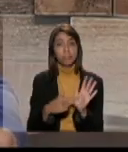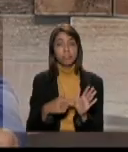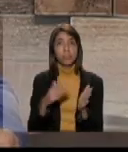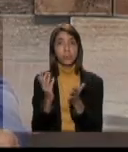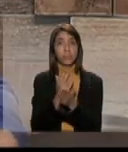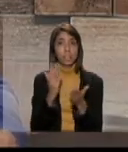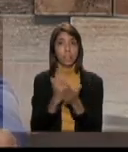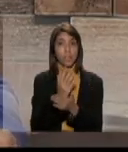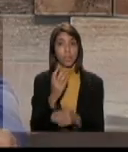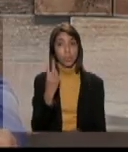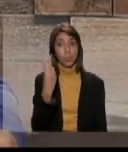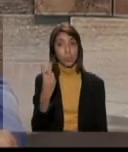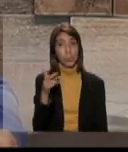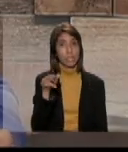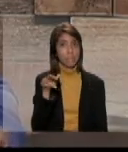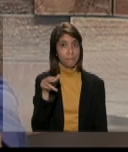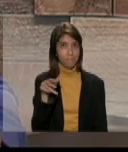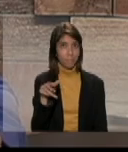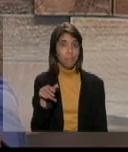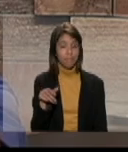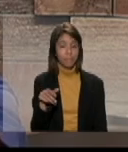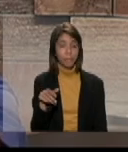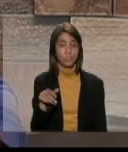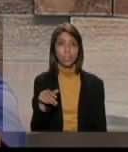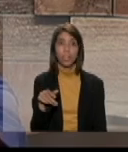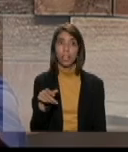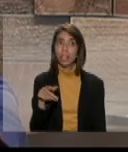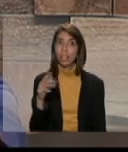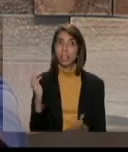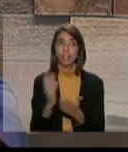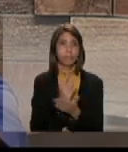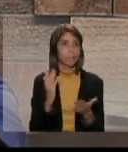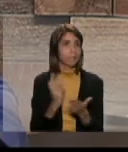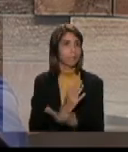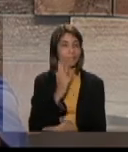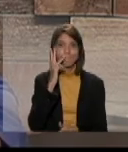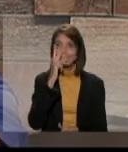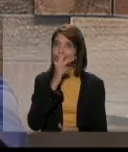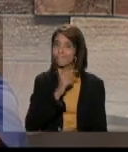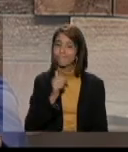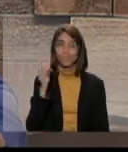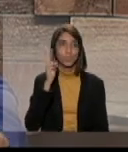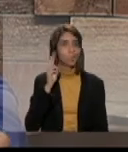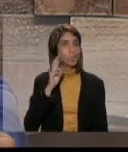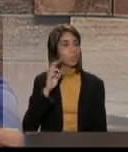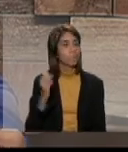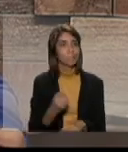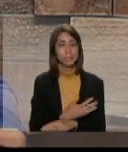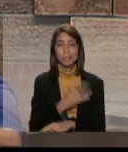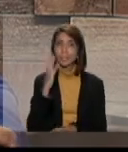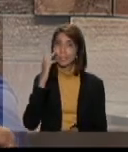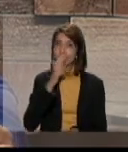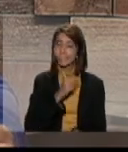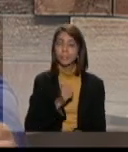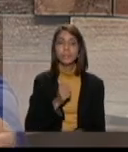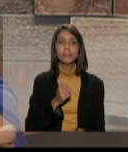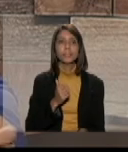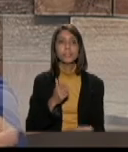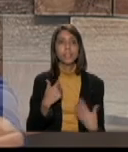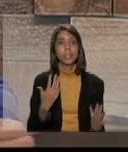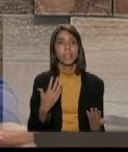acho que eu indicaria o livro dois irmãos de milton ratton que é belíssimo livro uma belíssima